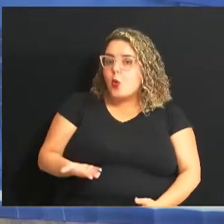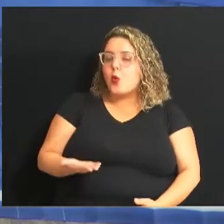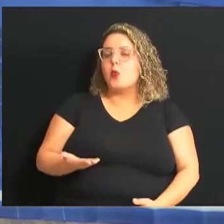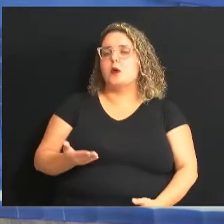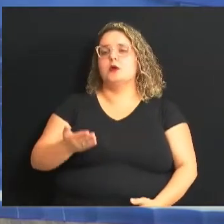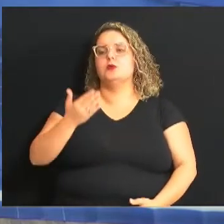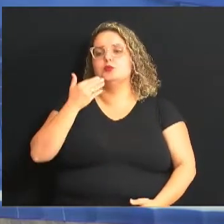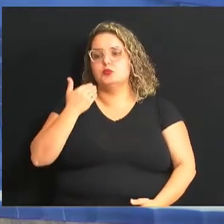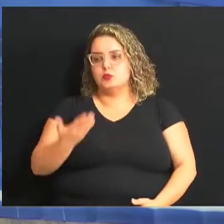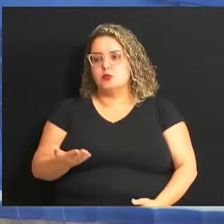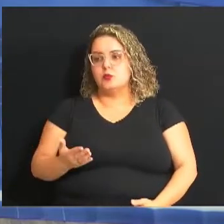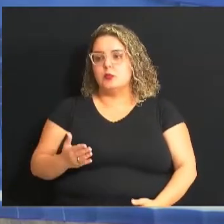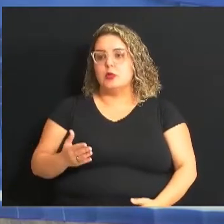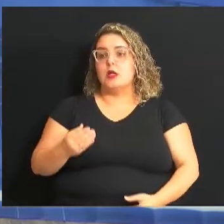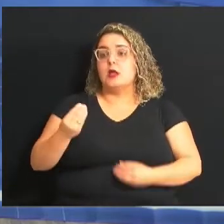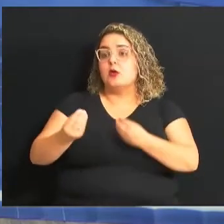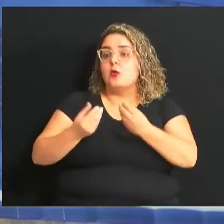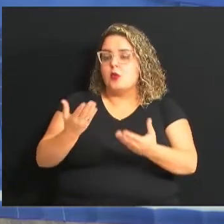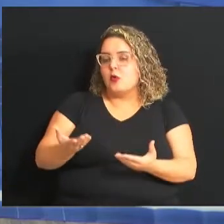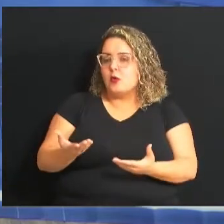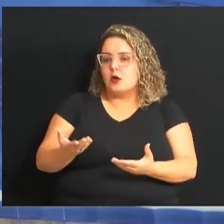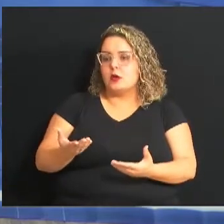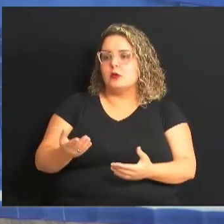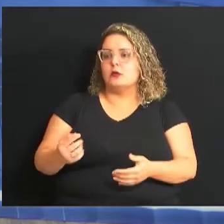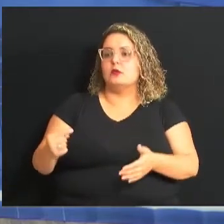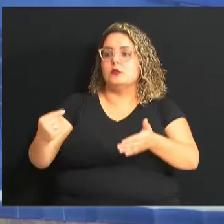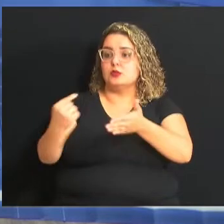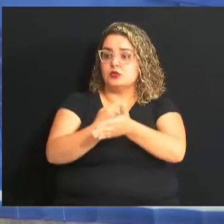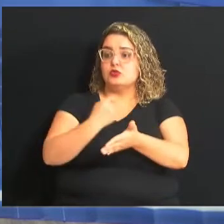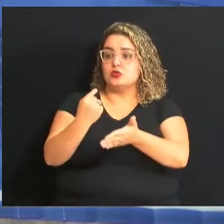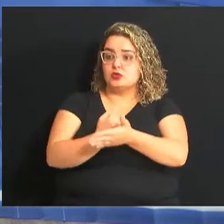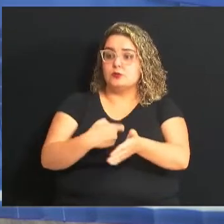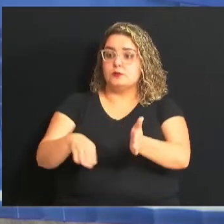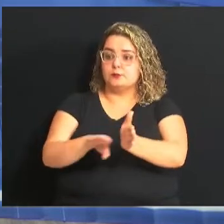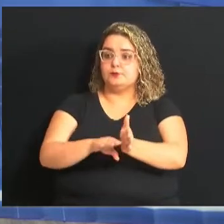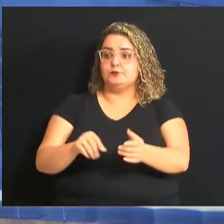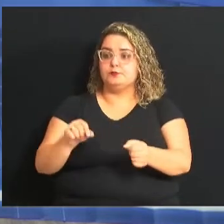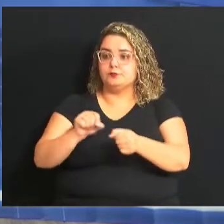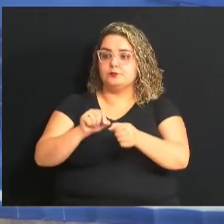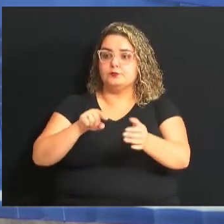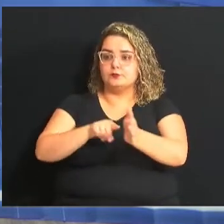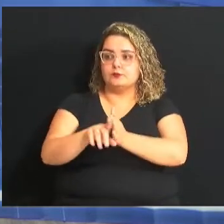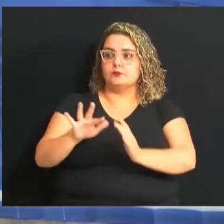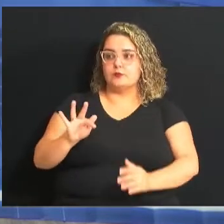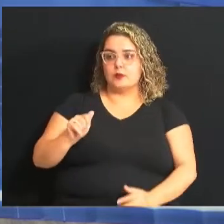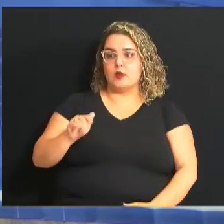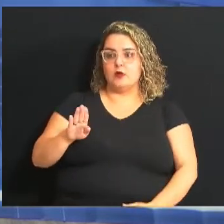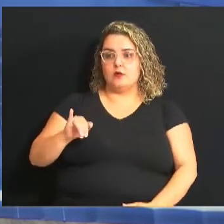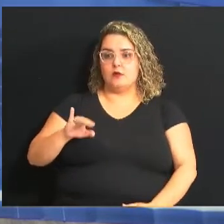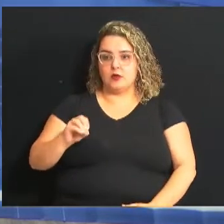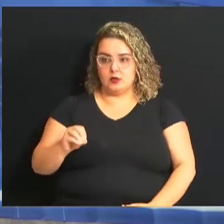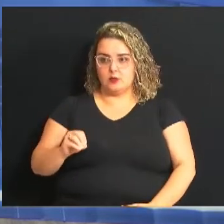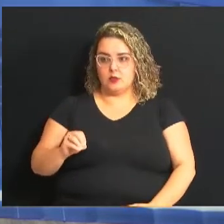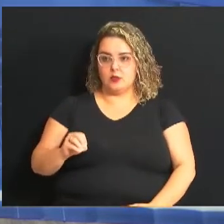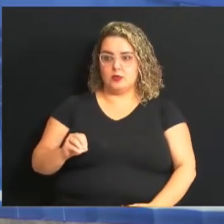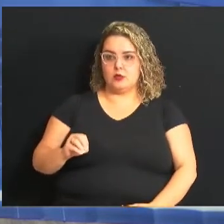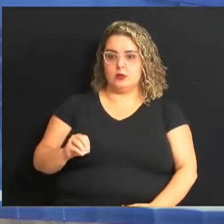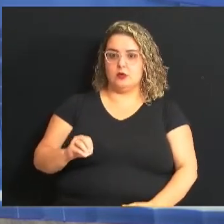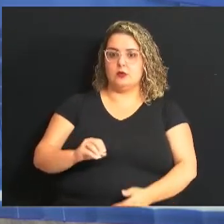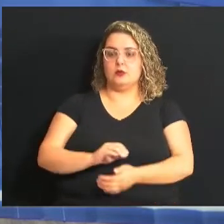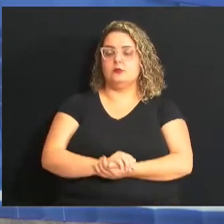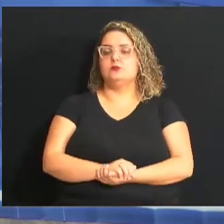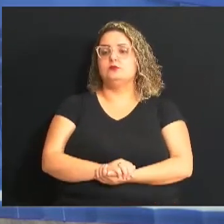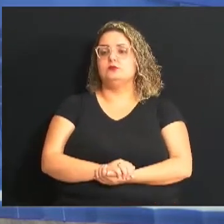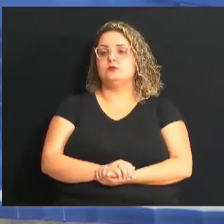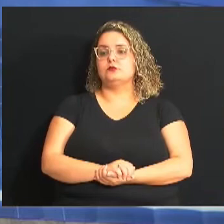alimentos, né? Lucas, tá chegando pergunta aqui pra gente. Eu vou te fazer a pergunta do Fábio, do Santodila. Para